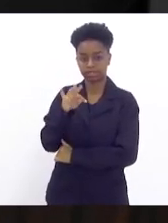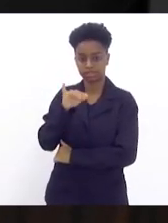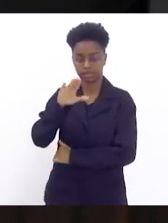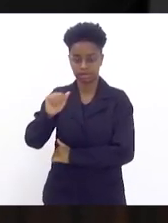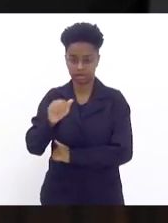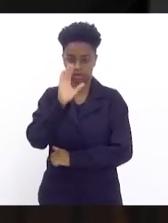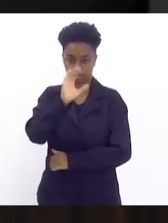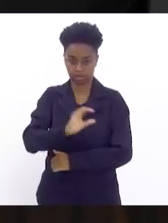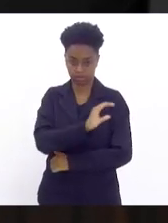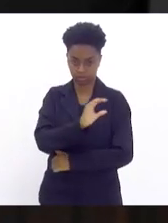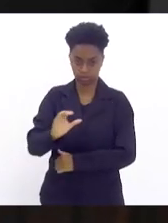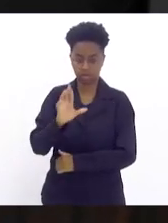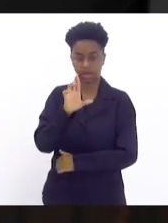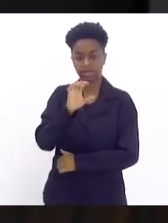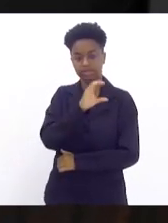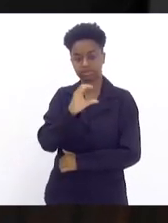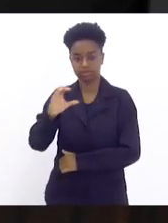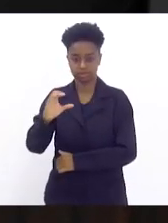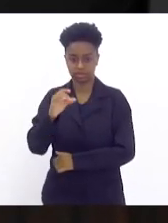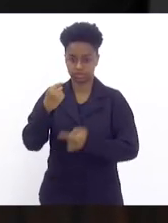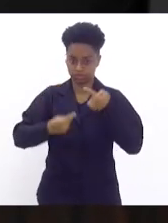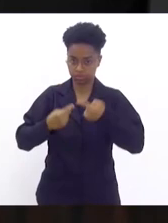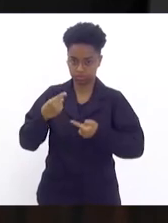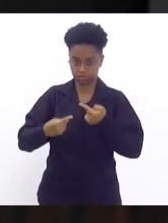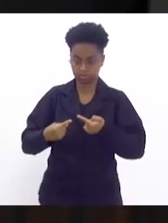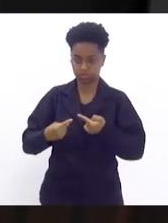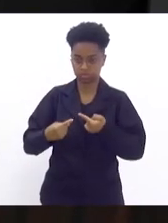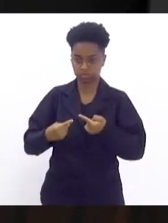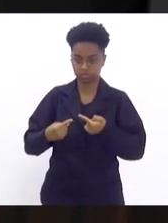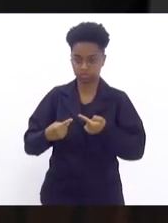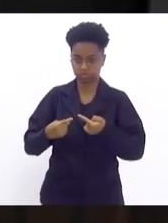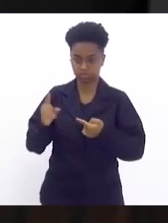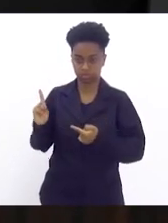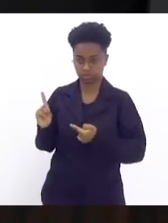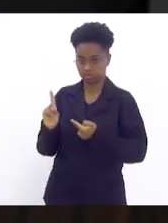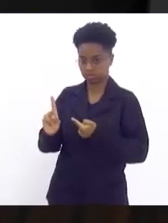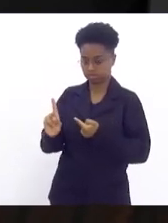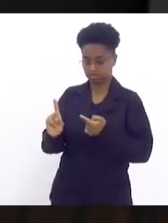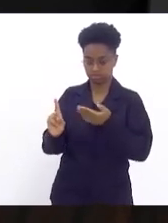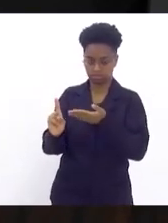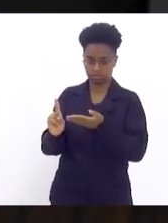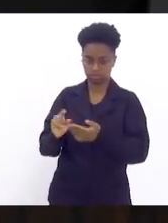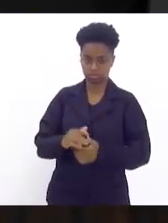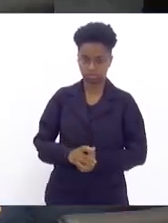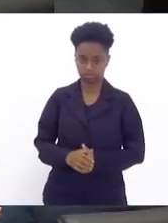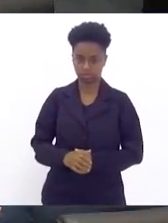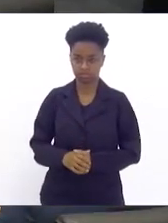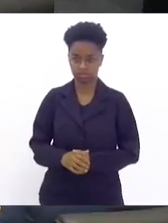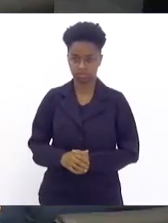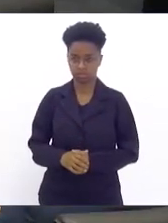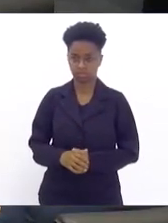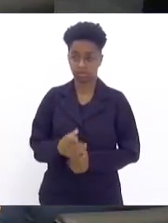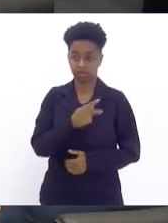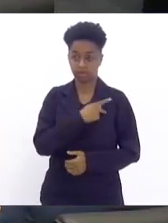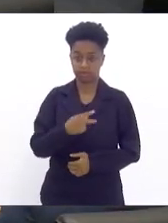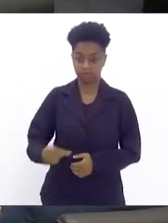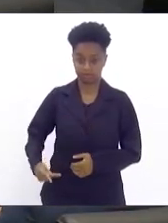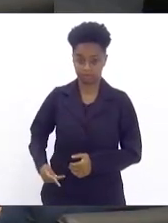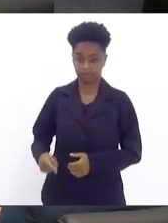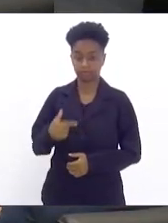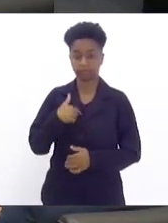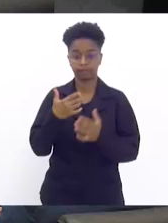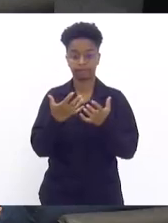em discussão não entendo para discutir Presidente gostaria